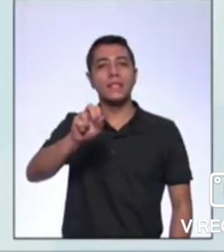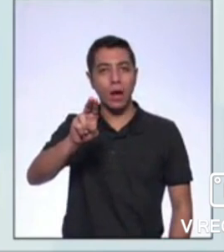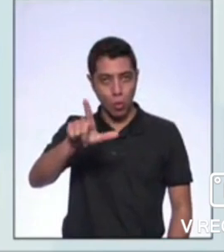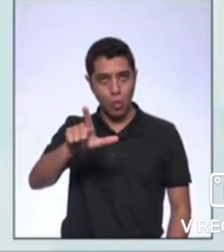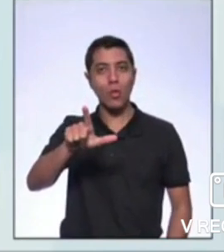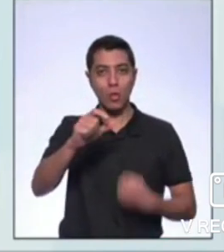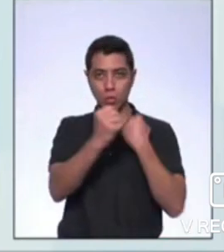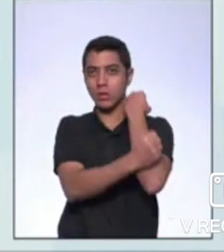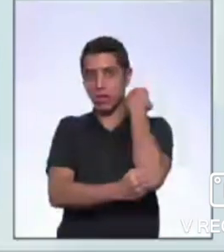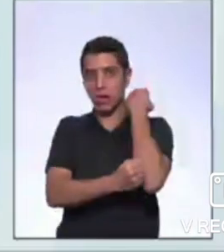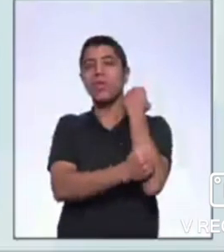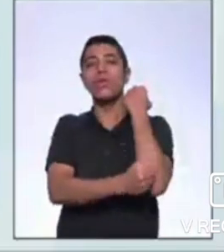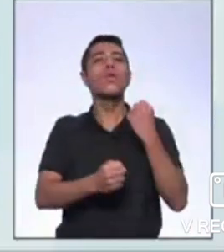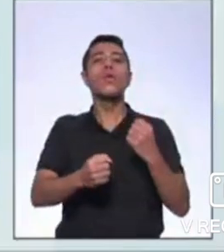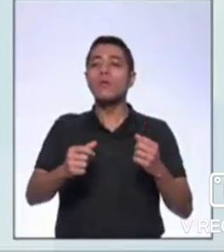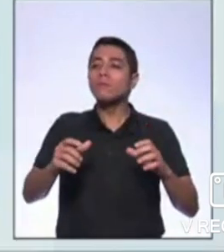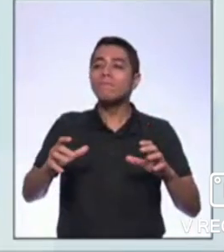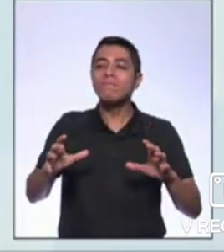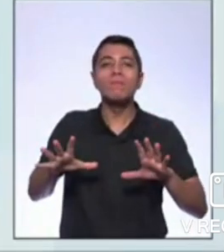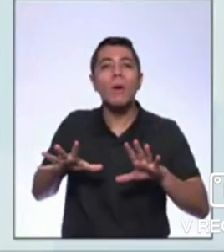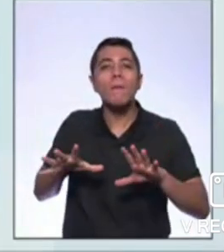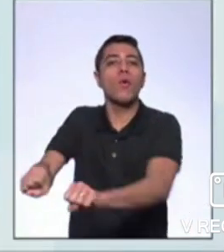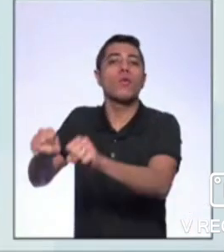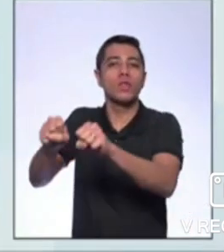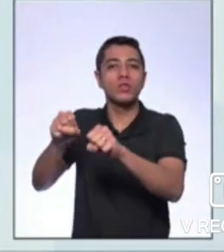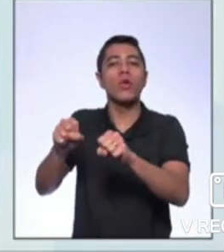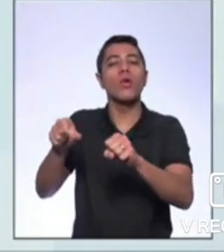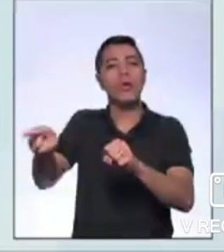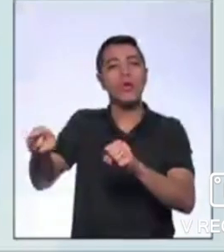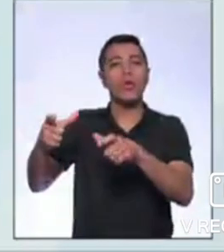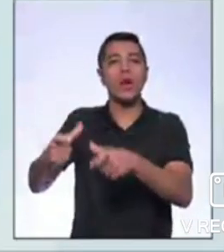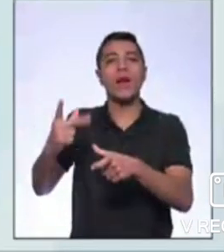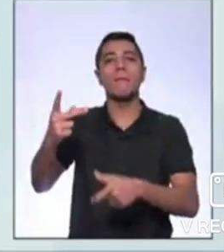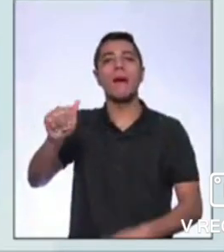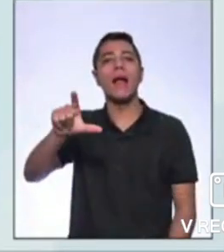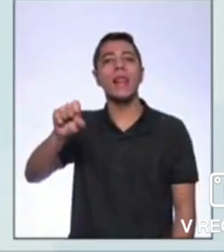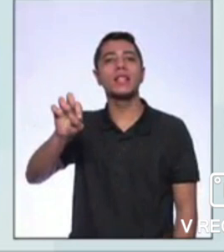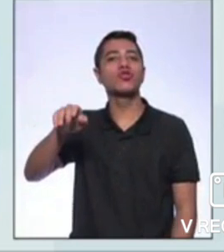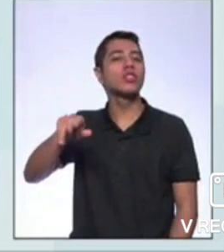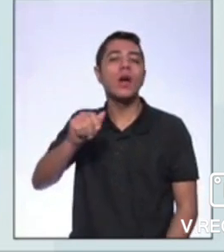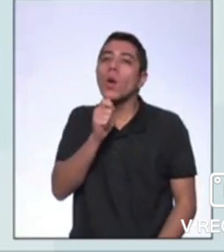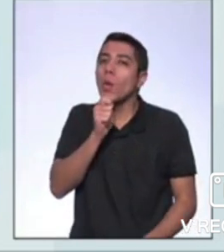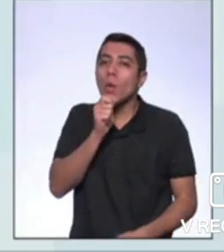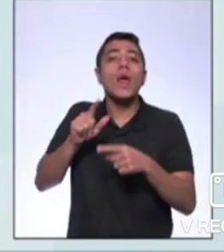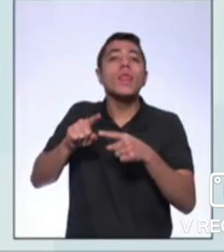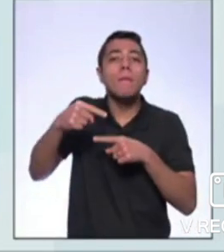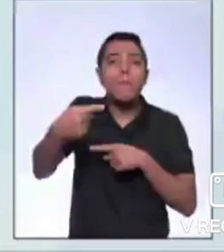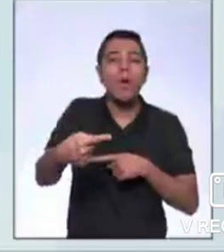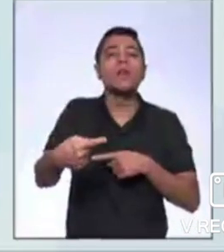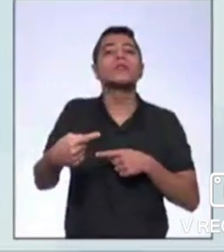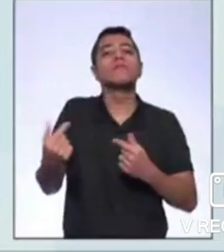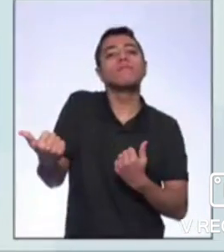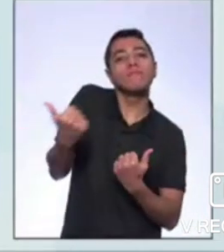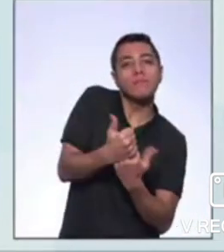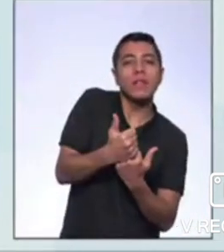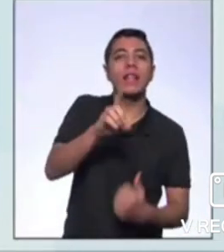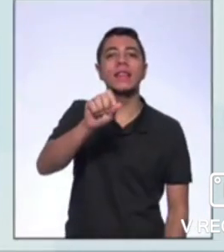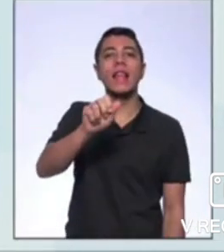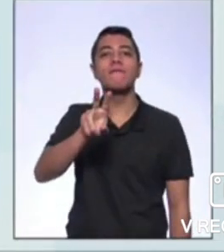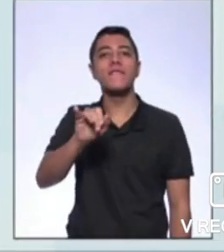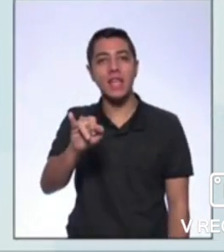da Palestina e transformou Jerusalém na capital do reino. Davi foi sucedido